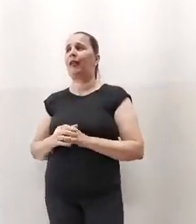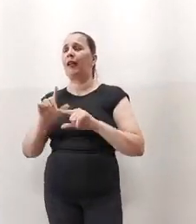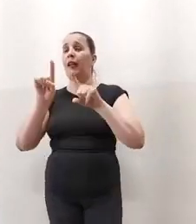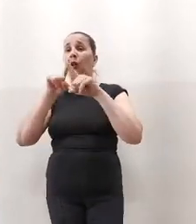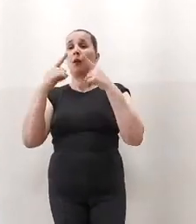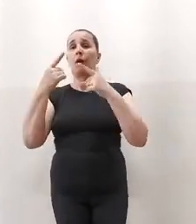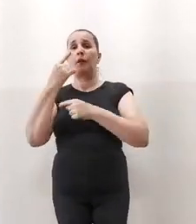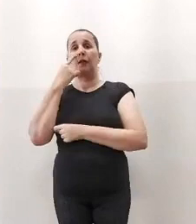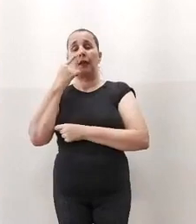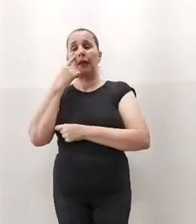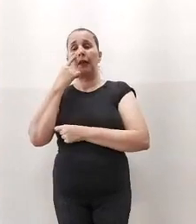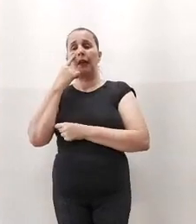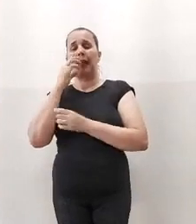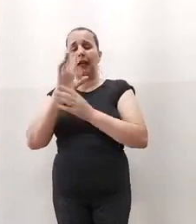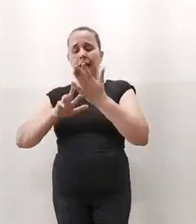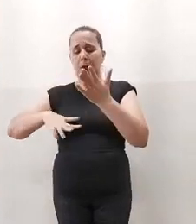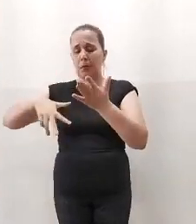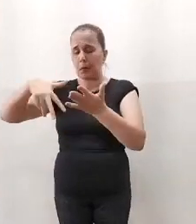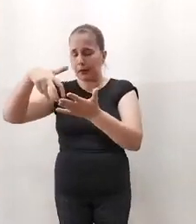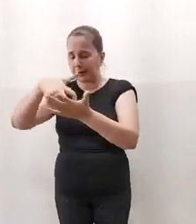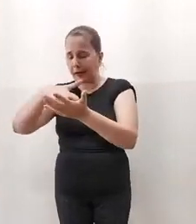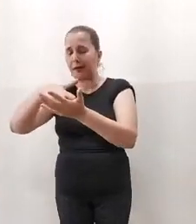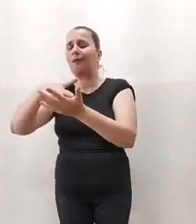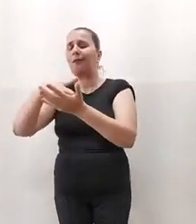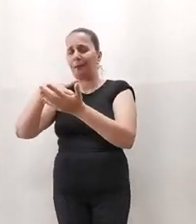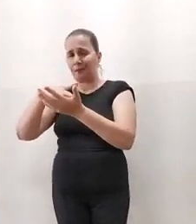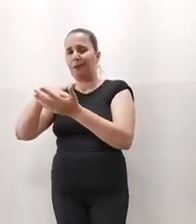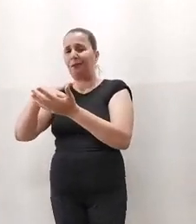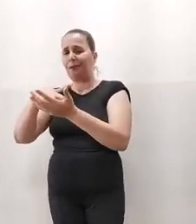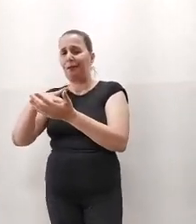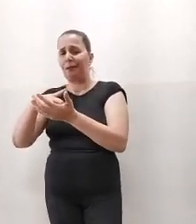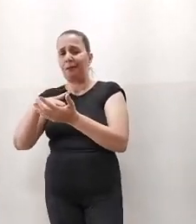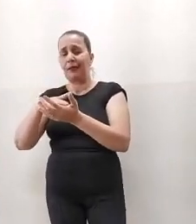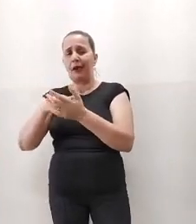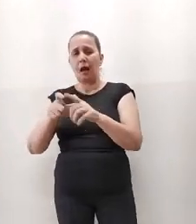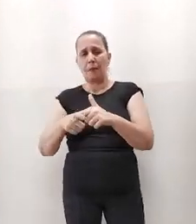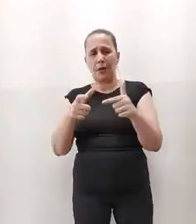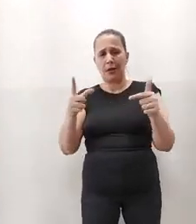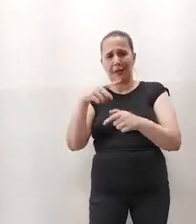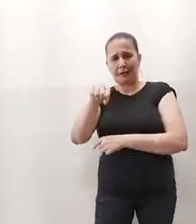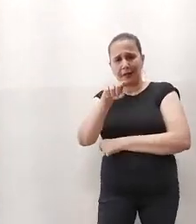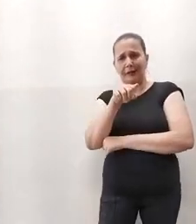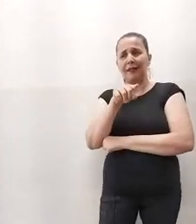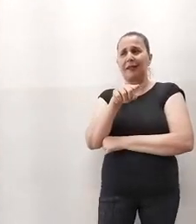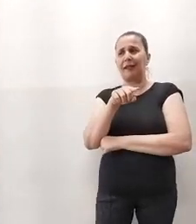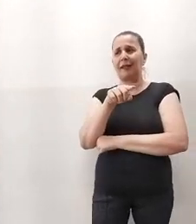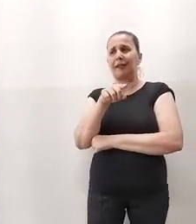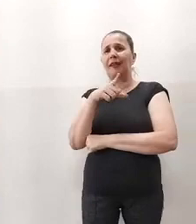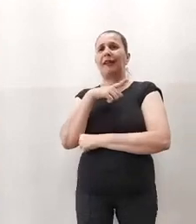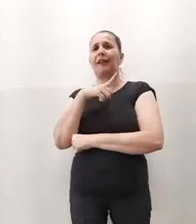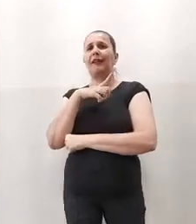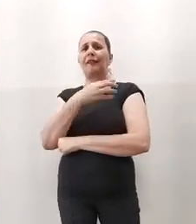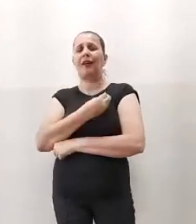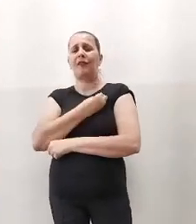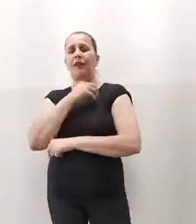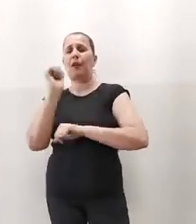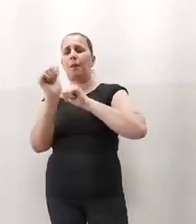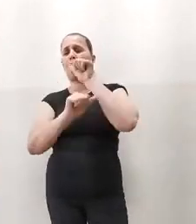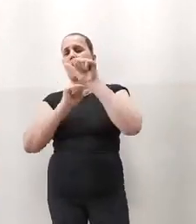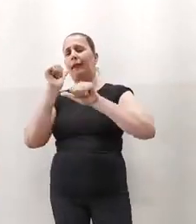viram, eles caíram, ó Deus. A maioria deles caíram aos seus pés. A maioria deles, ó Pai, teve suas vidas